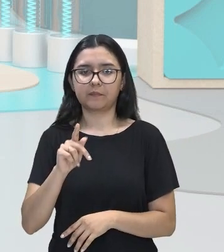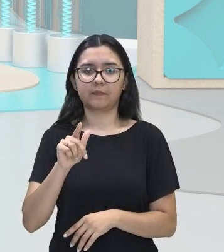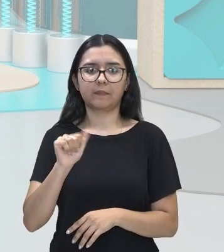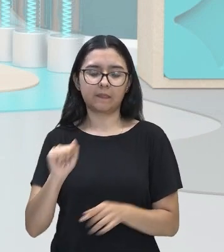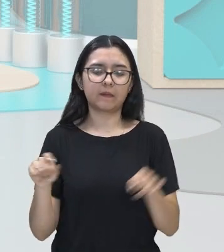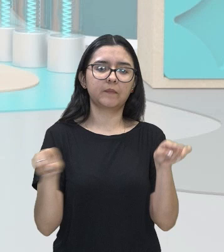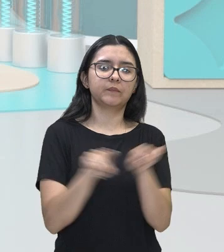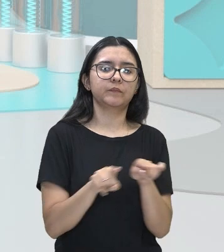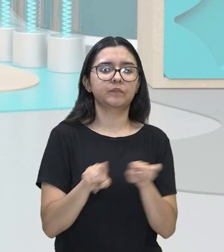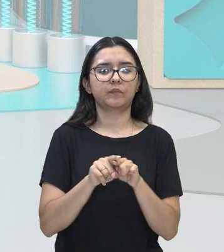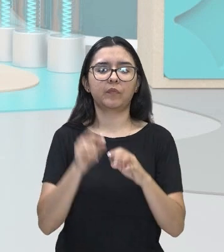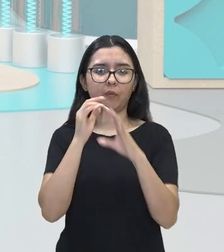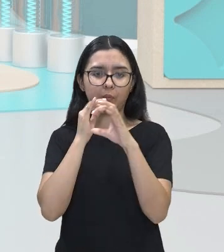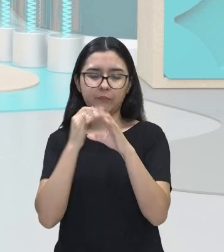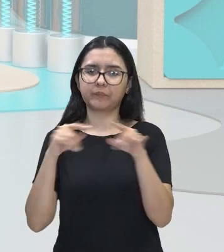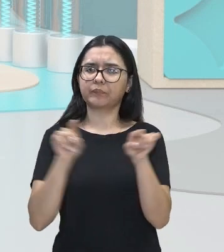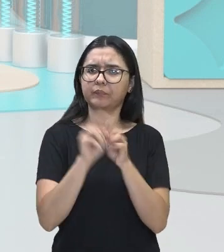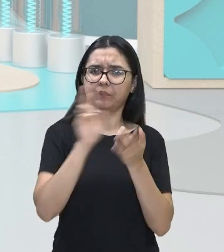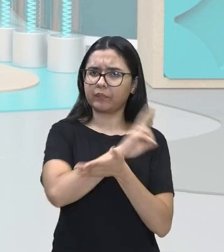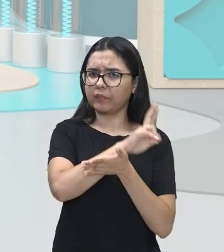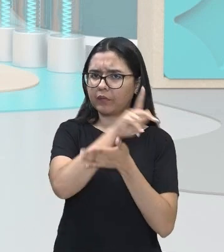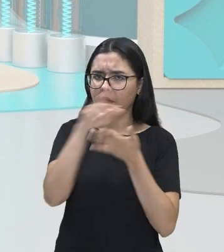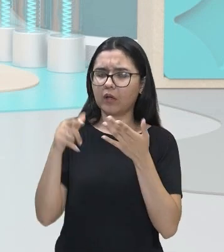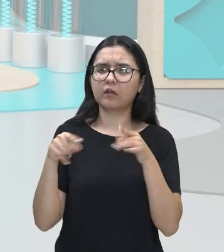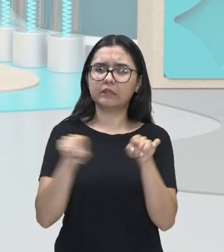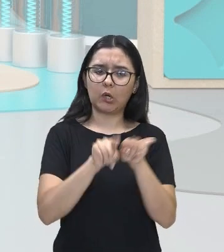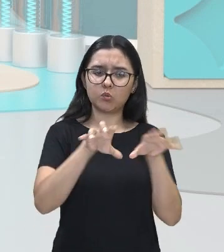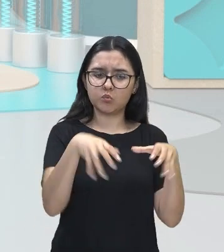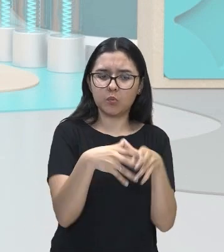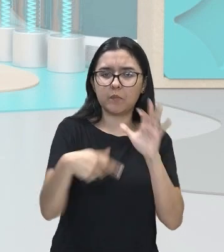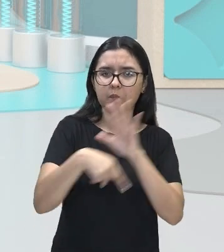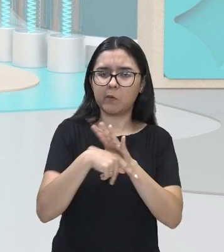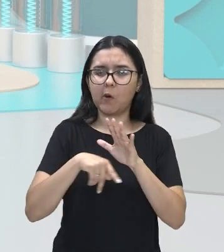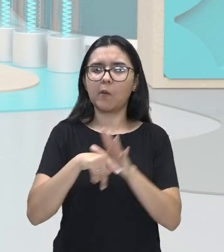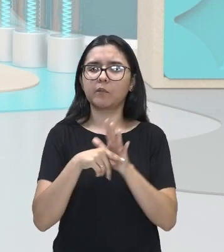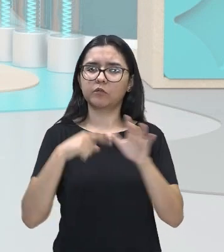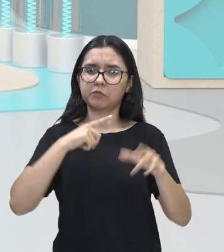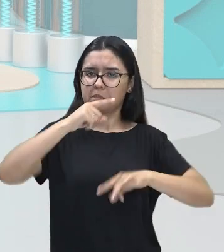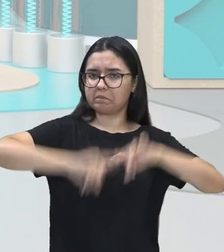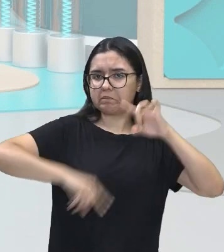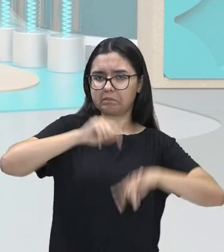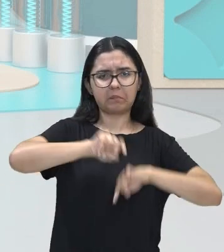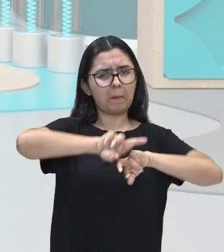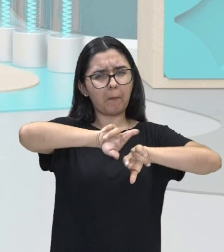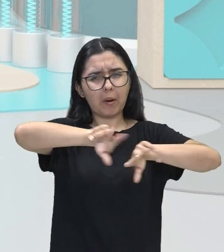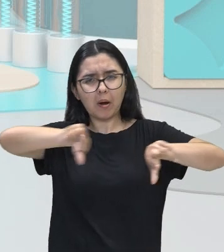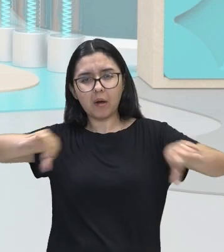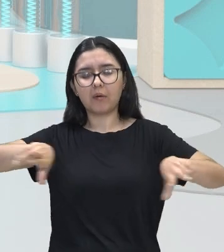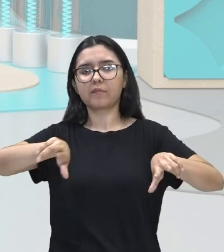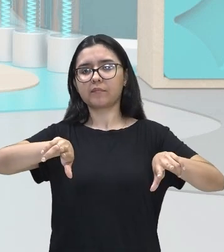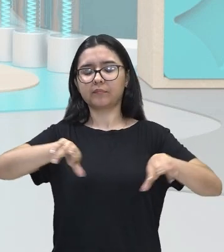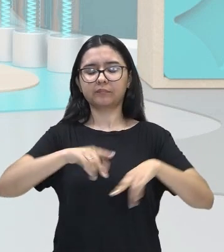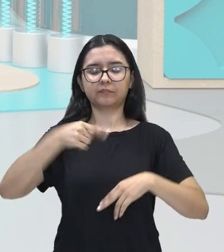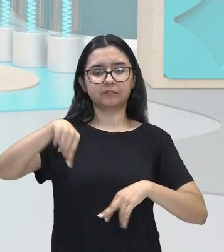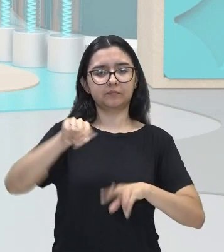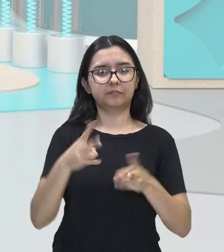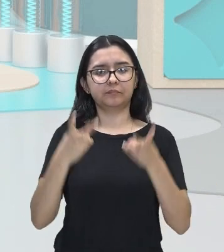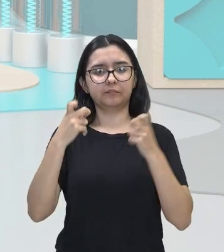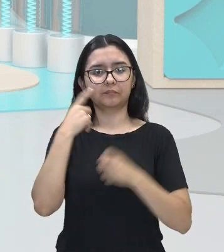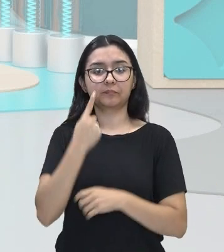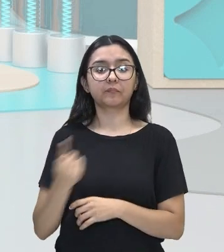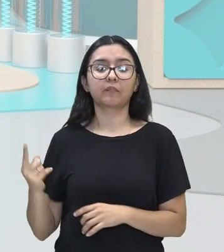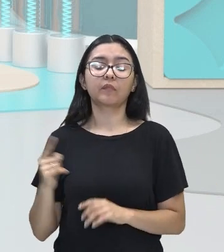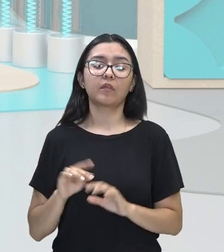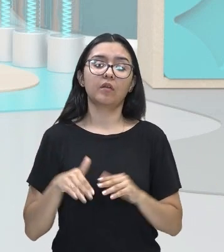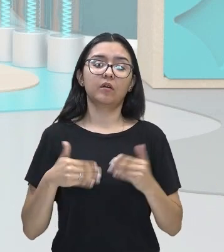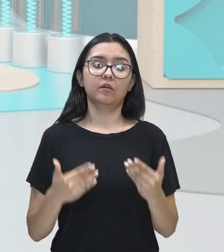trompetes e os trombones. É uma música orquestrada e tem uma instrumentação bem variada, como vocês podem observar. E